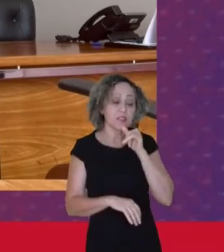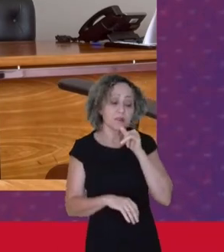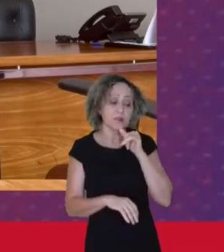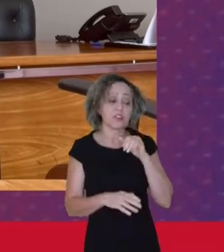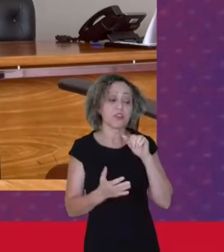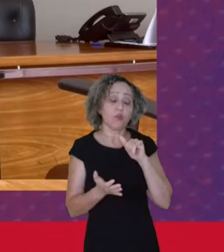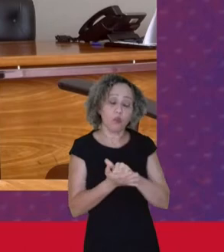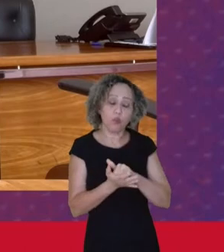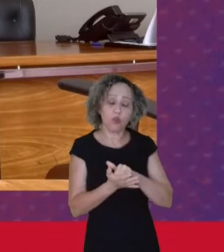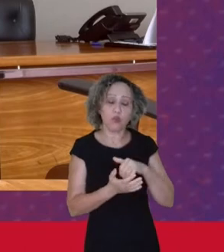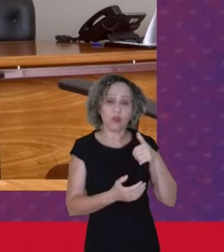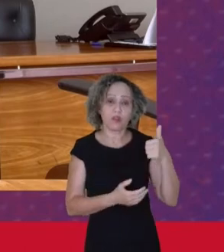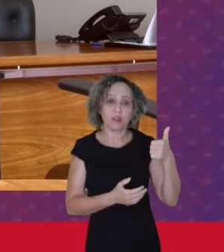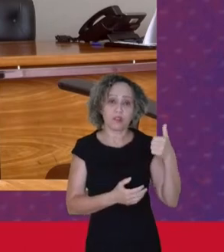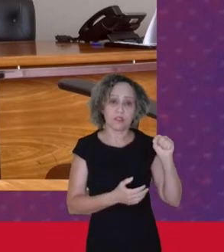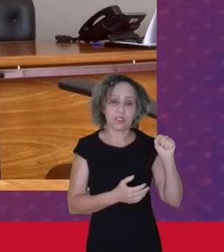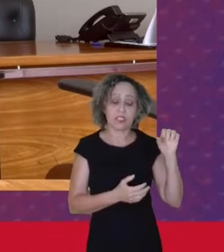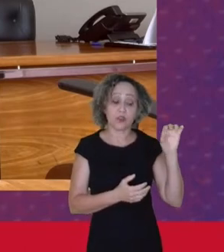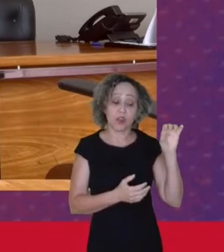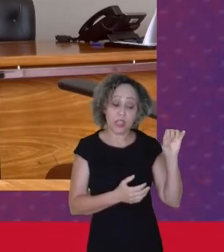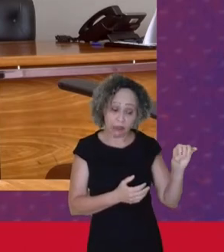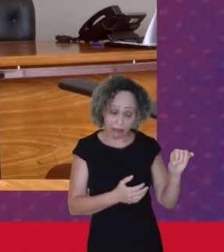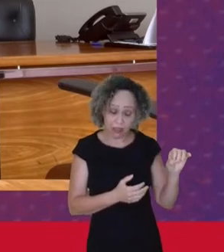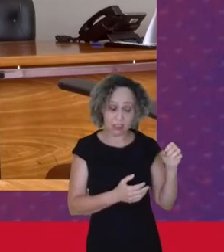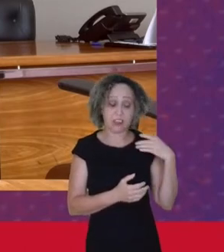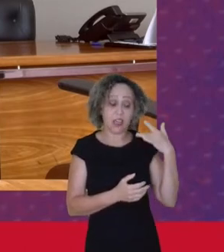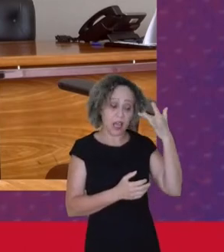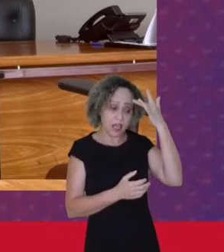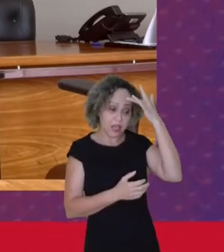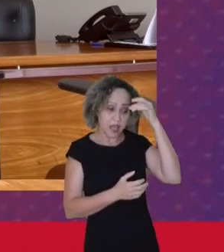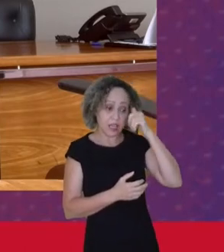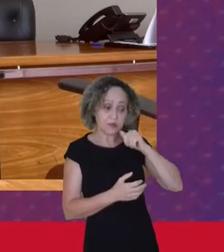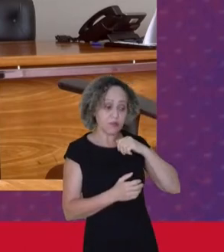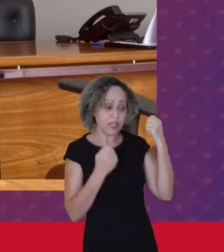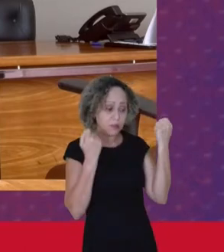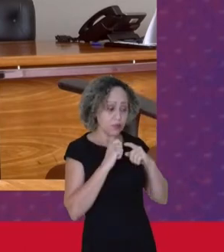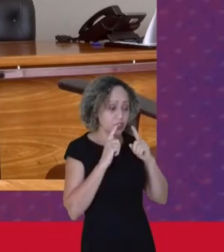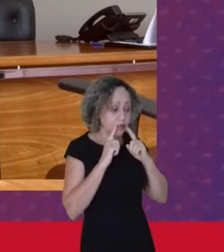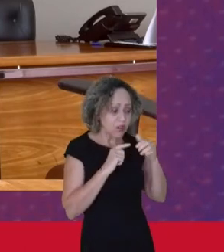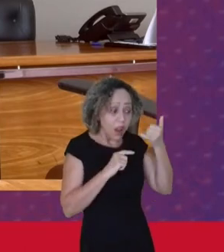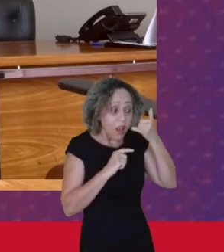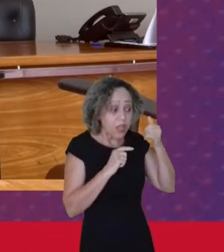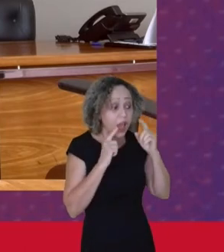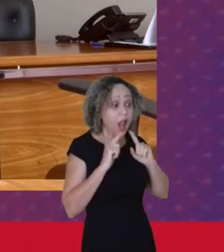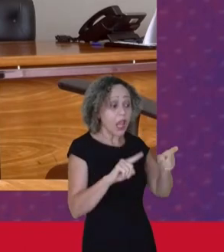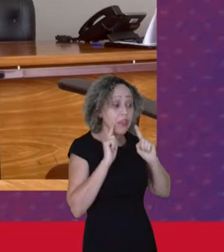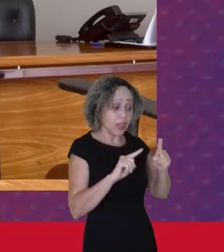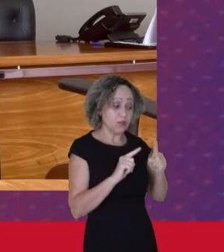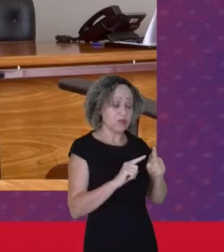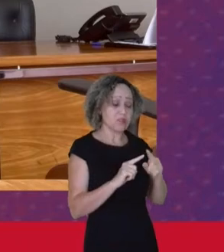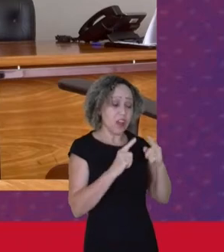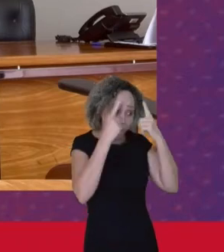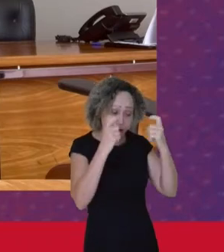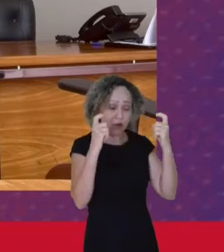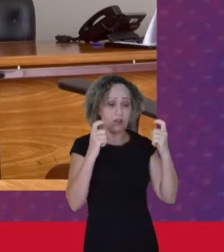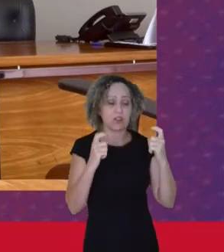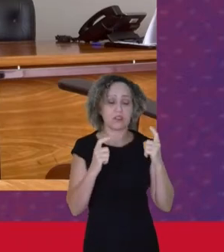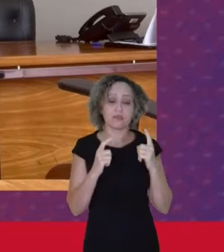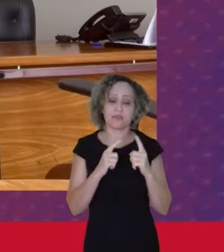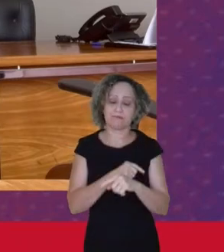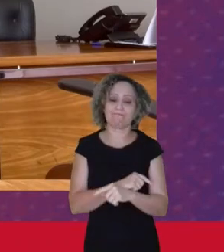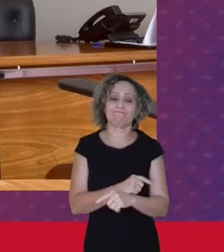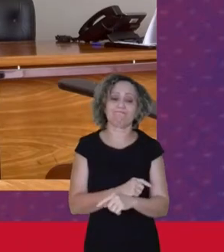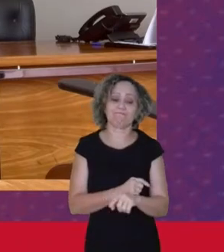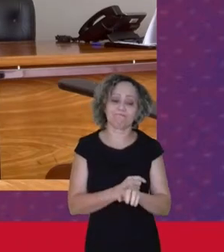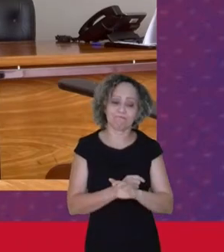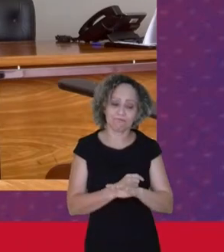gente via o quanto era importante a ferramenta, e ela veio também para combater o discurso de ódio que a gente